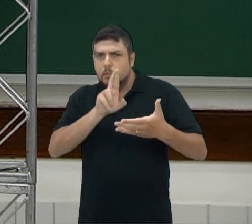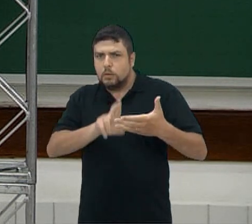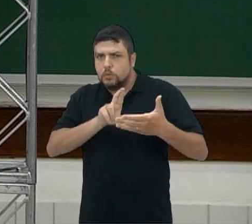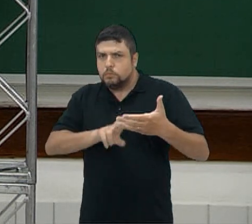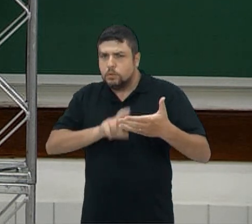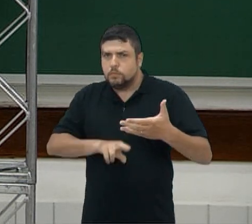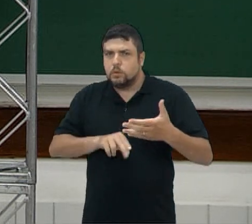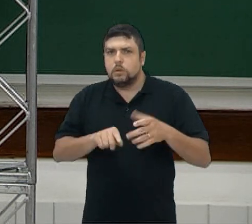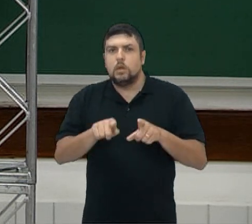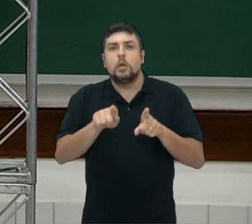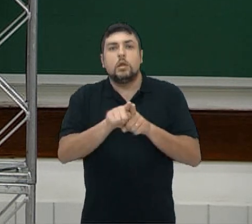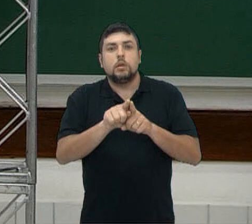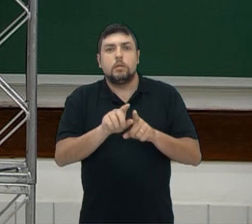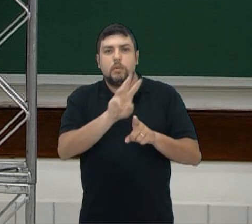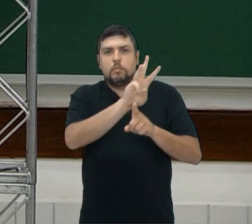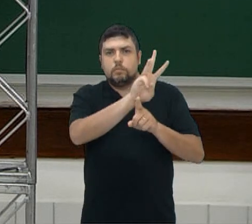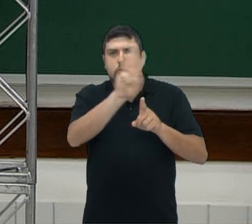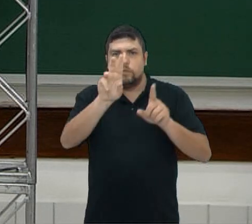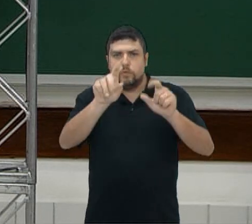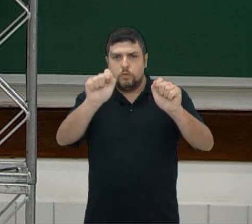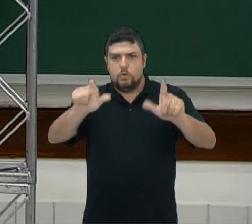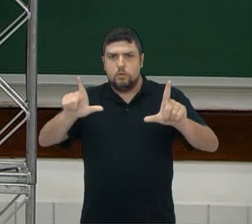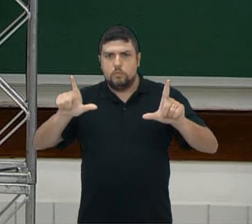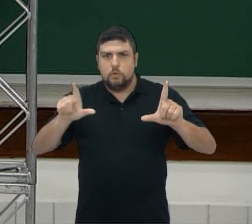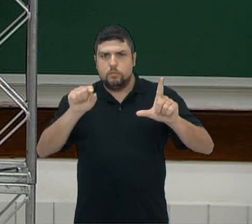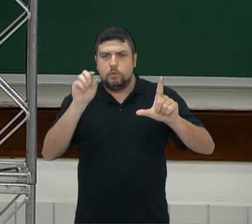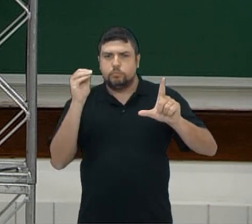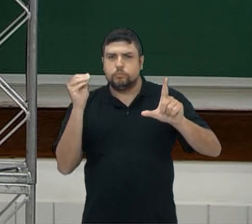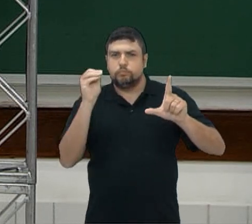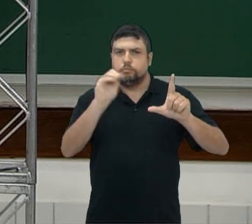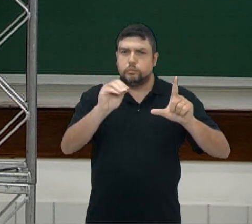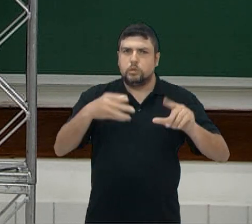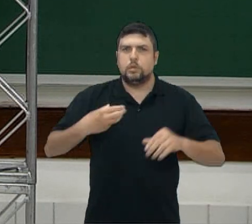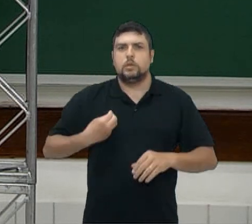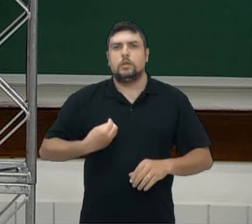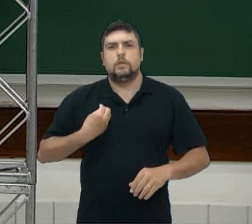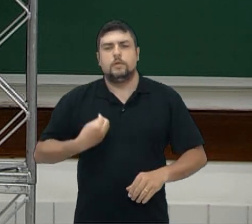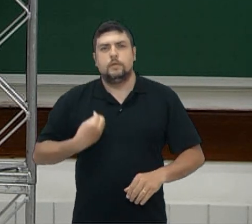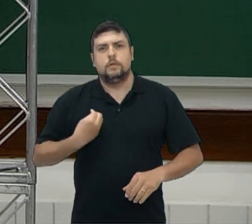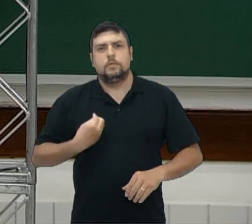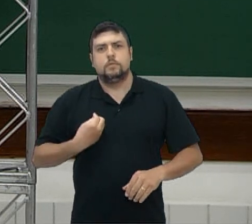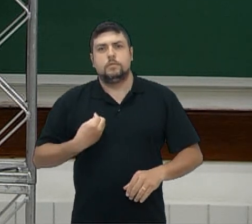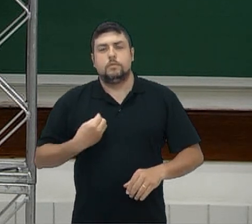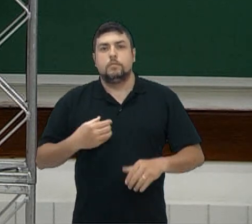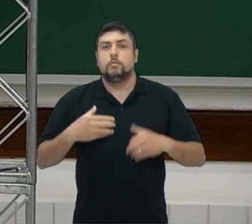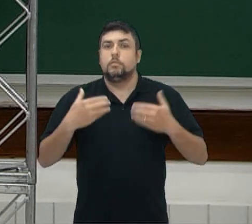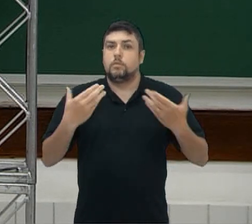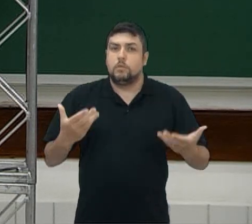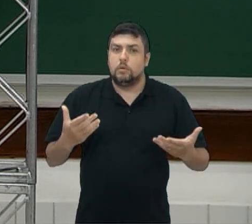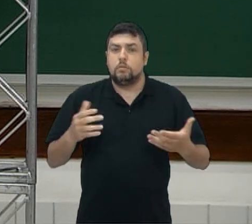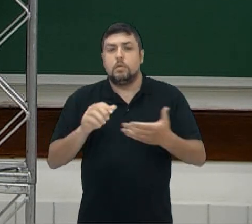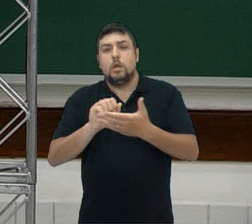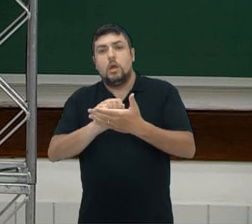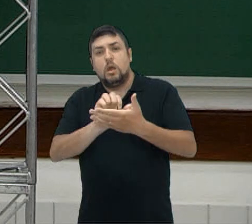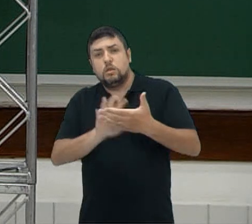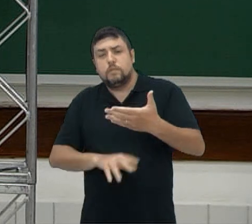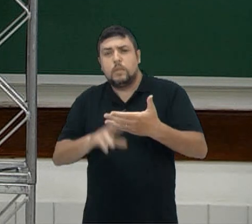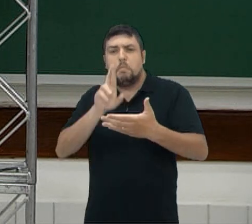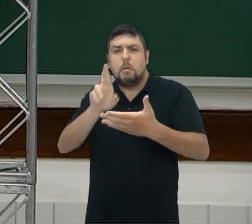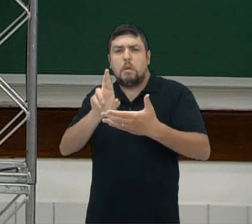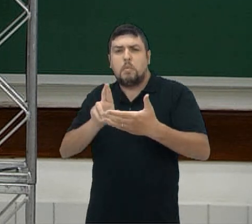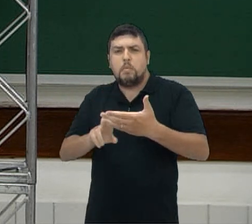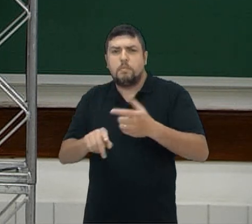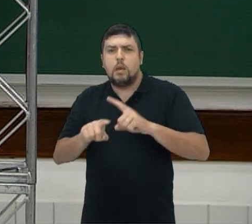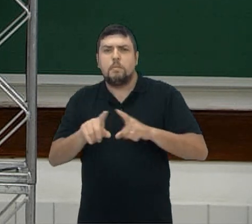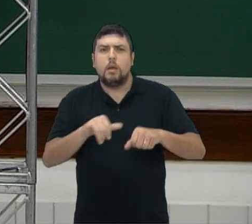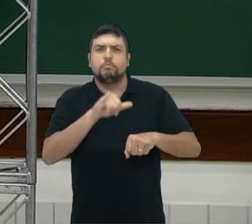E marque sempre a tua frequência, não esqueça, hein? Senão você vê a aula, faz atividade e leva falta.